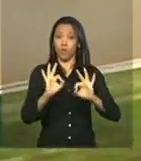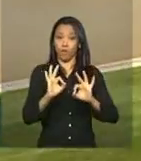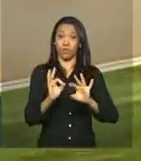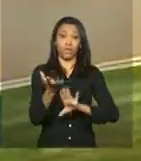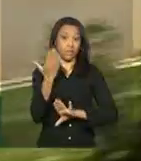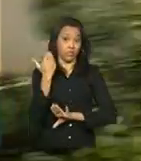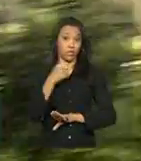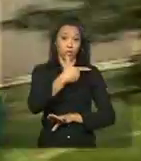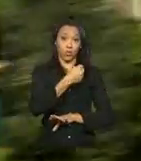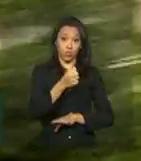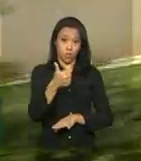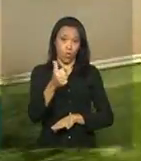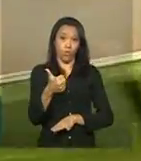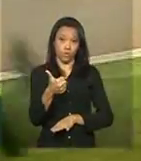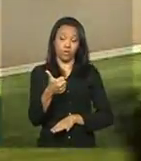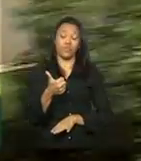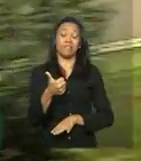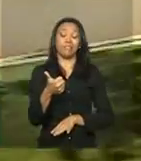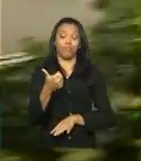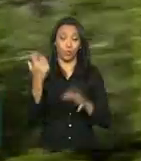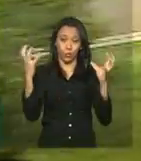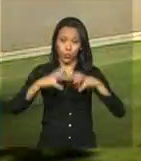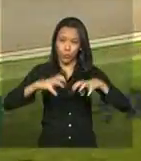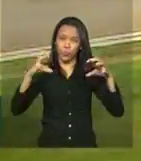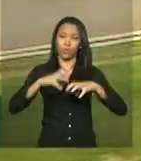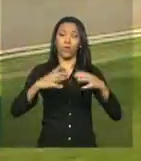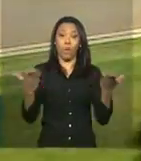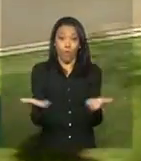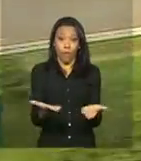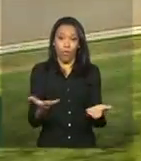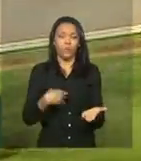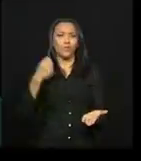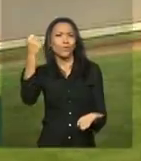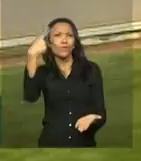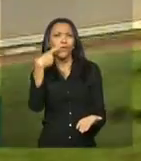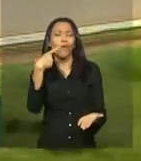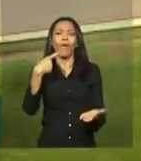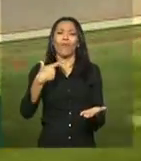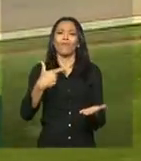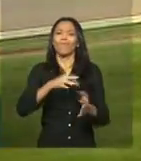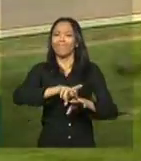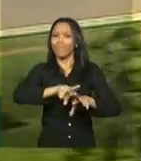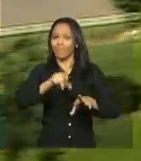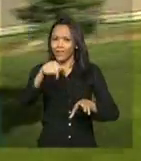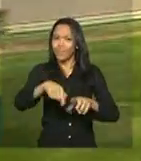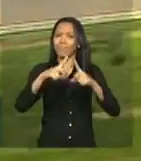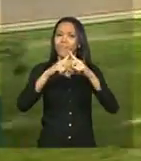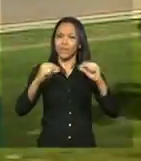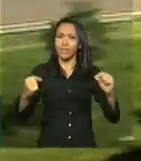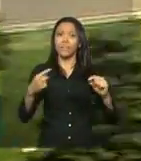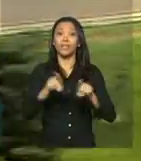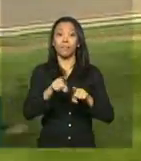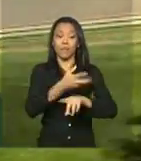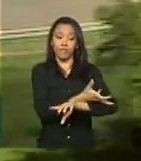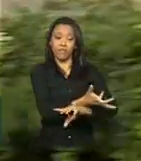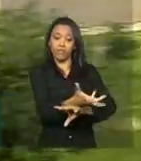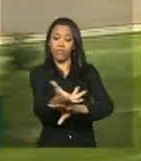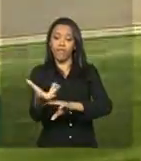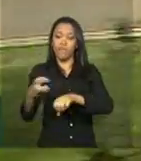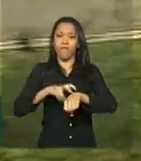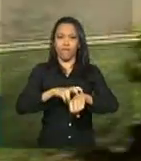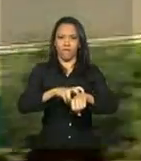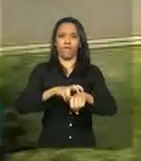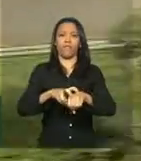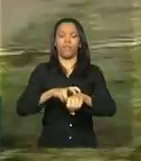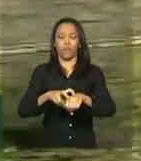em 2011, né? Dia bonito, ensolarado em Brasília. Característica da cidade também, muito verde, né? Nessa